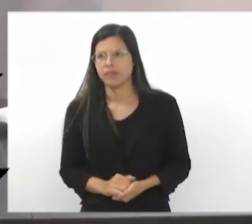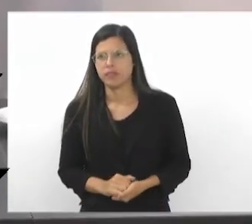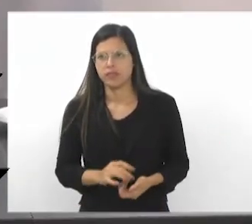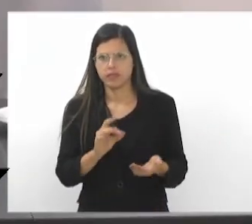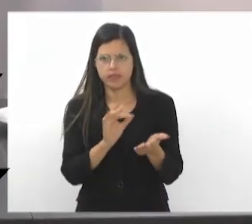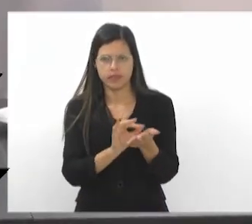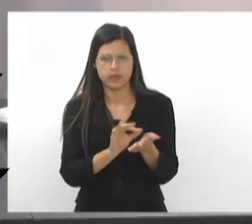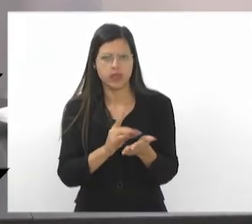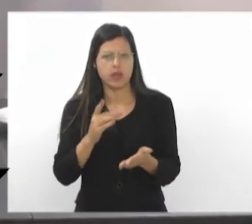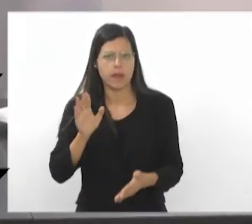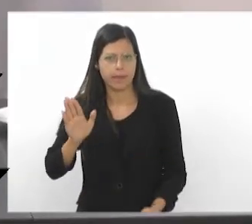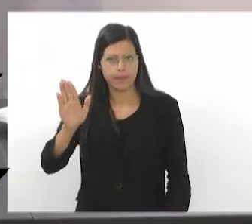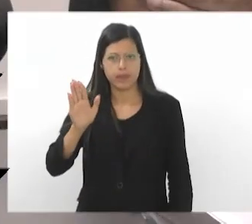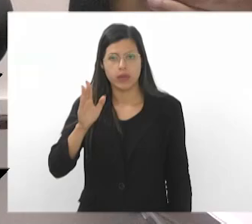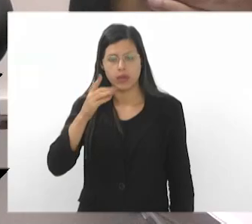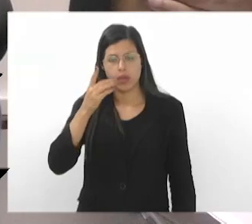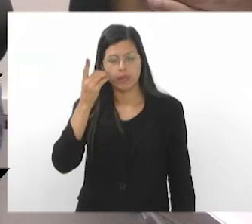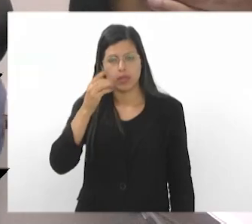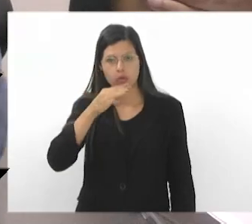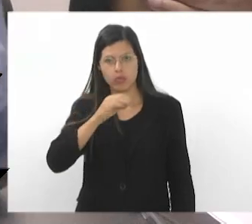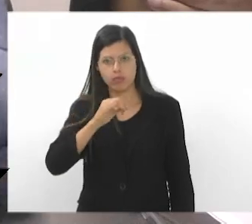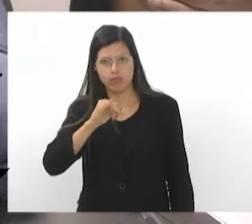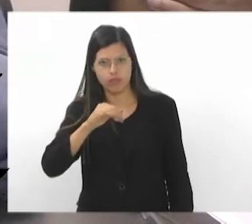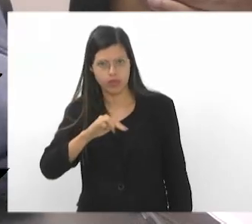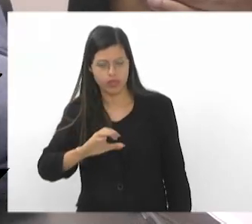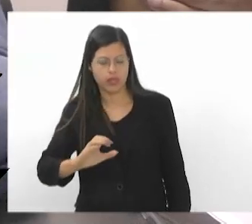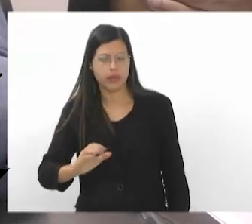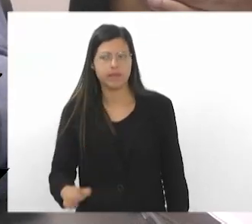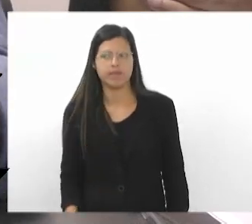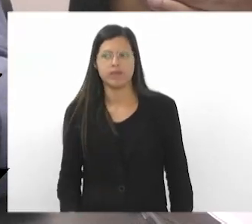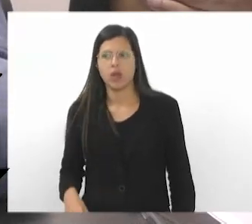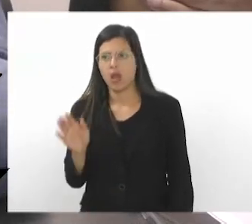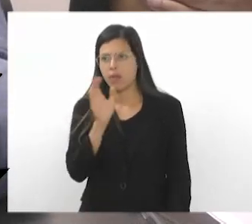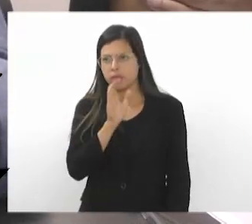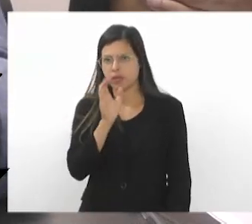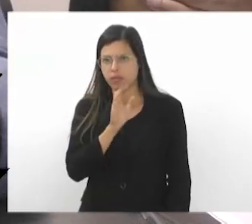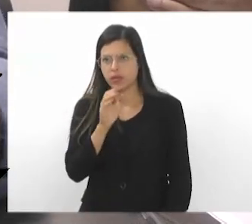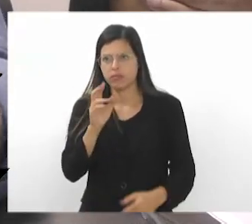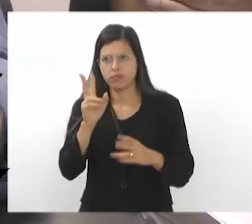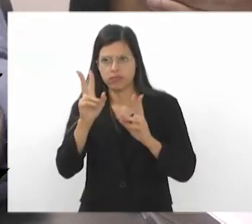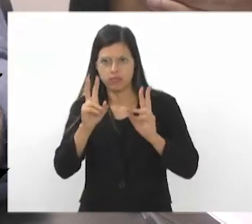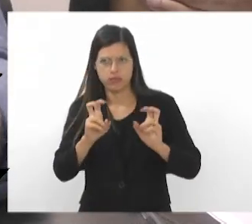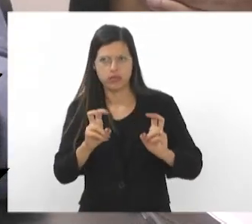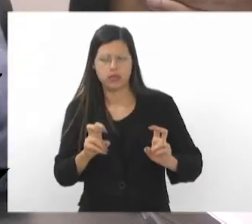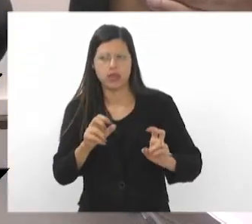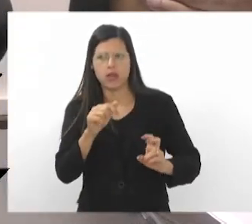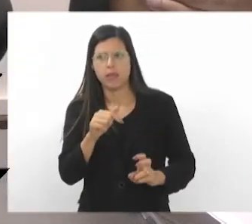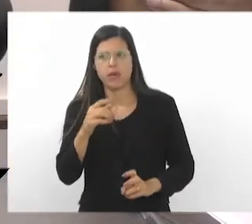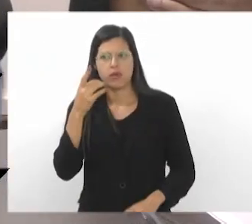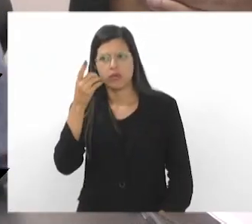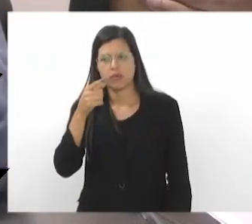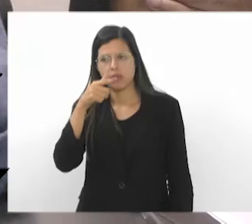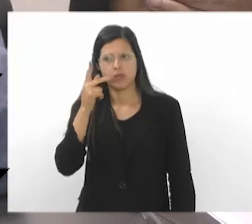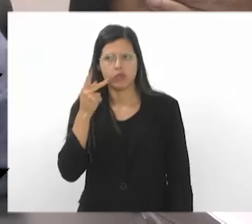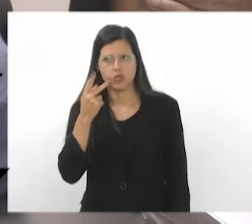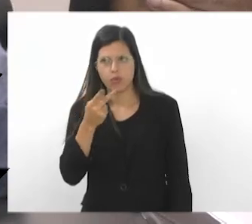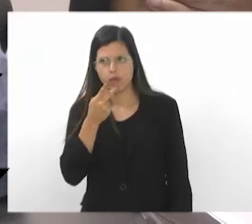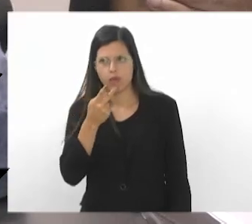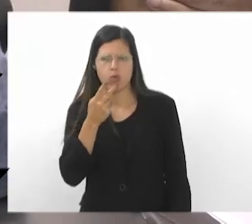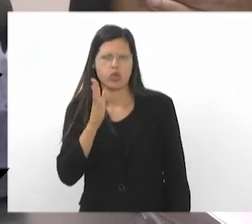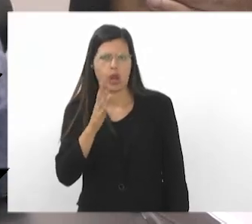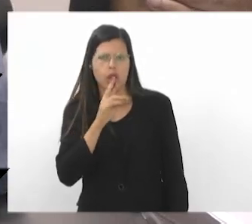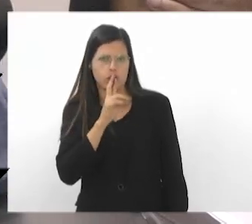Não, rapidamente, concordando com os temas levantados pelo deputado Luiz Paulo, já respondidos por Vossa Excelência, inclusive sobre